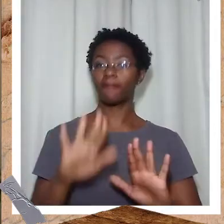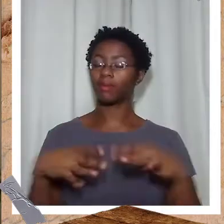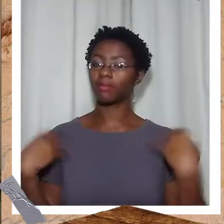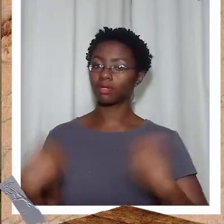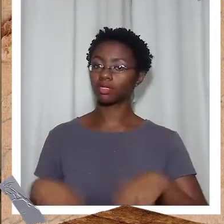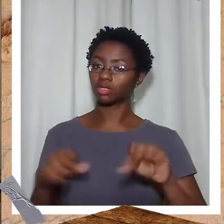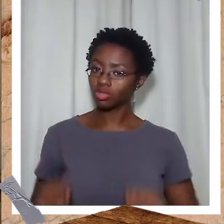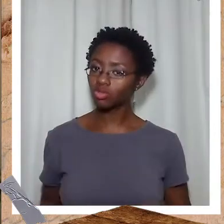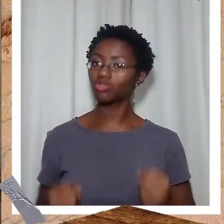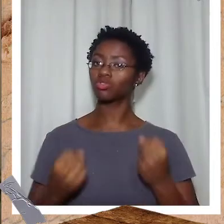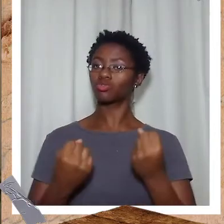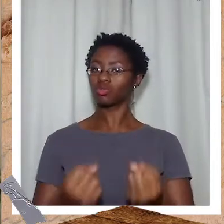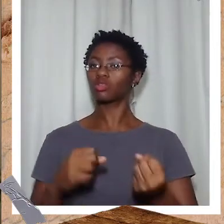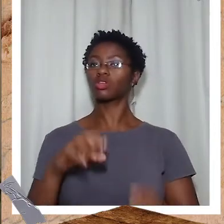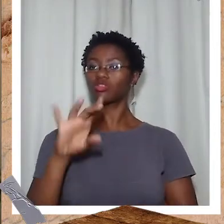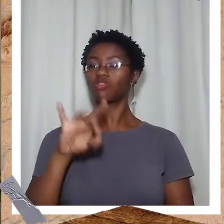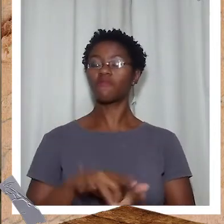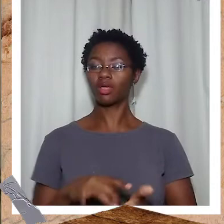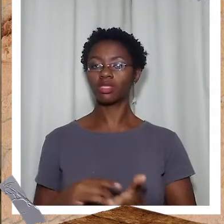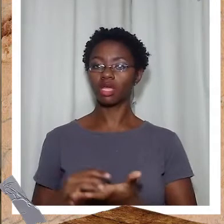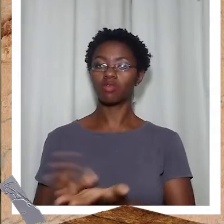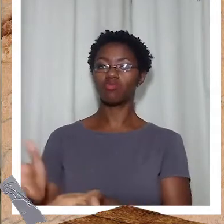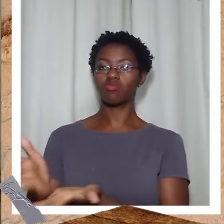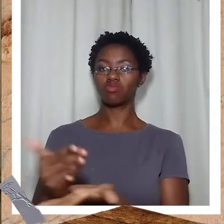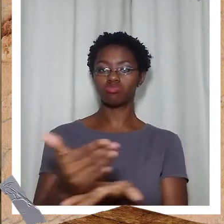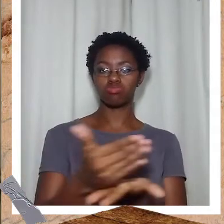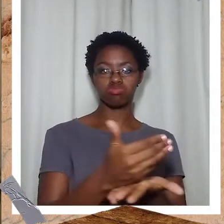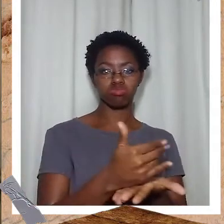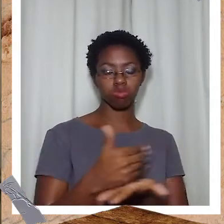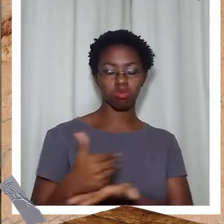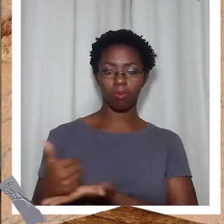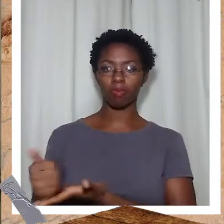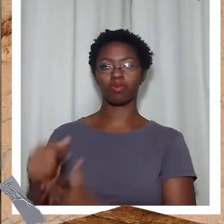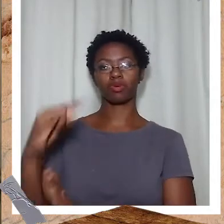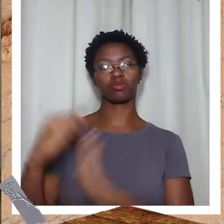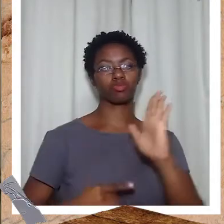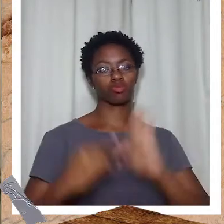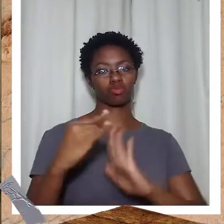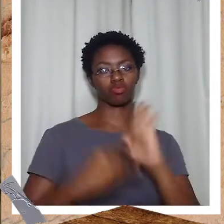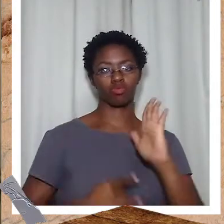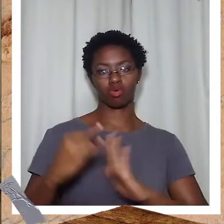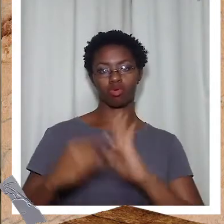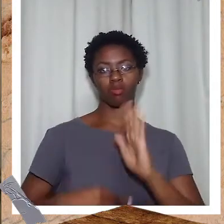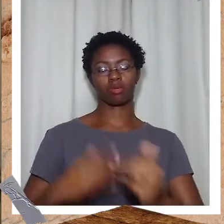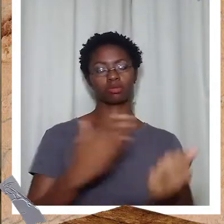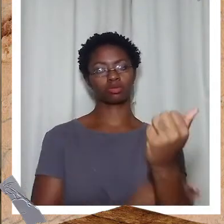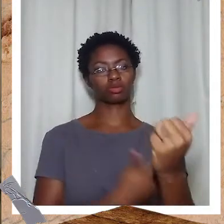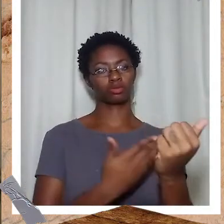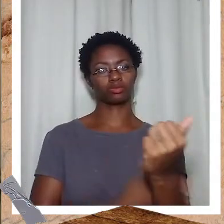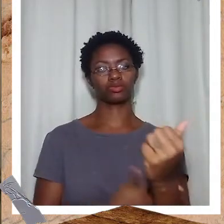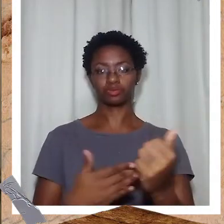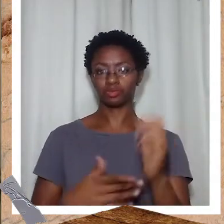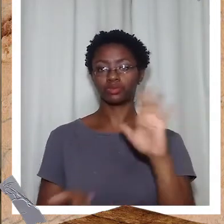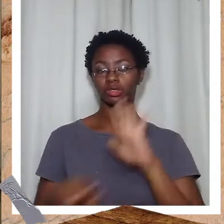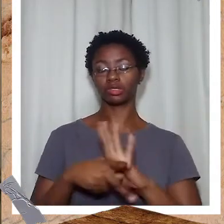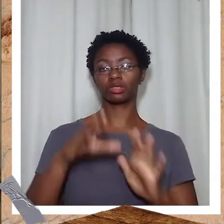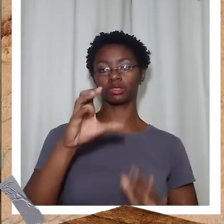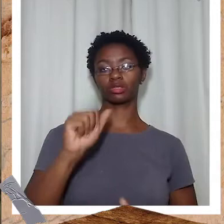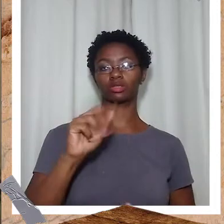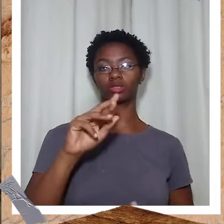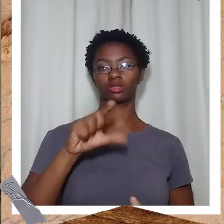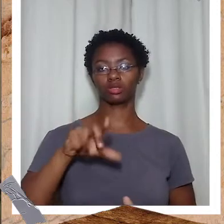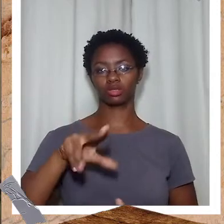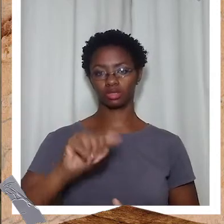fazer um esforço grande de reunião desses documentos, desse acervo Carolina Maria de Jesus, e